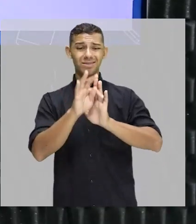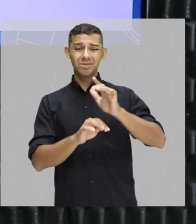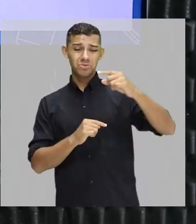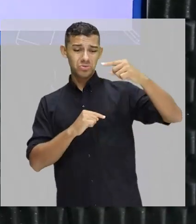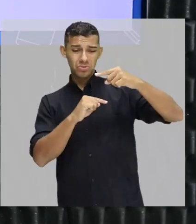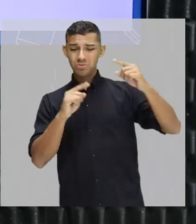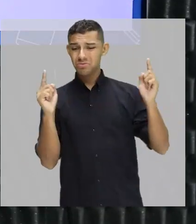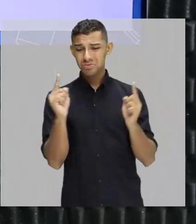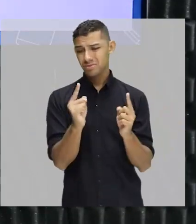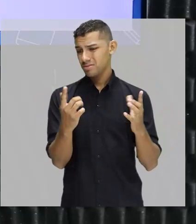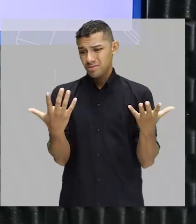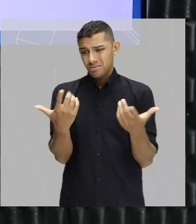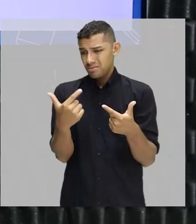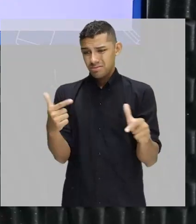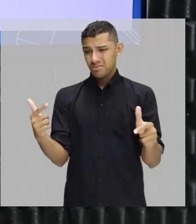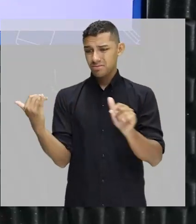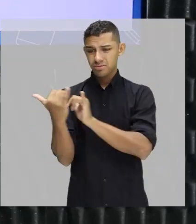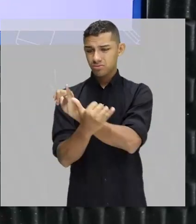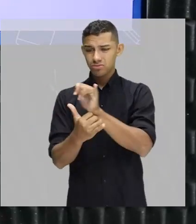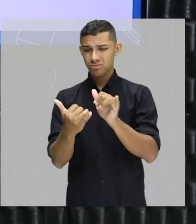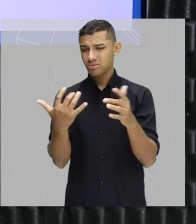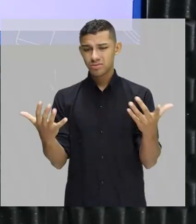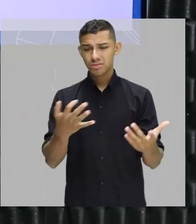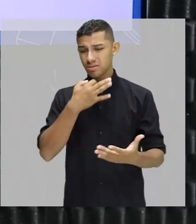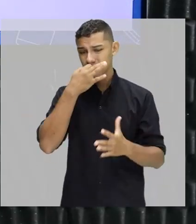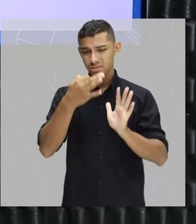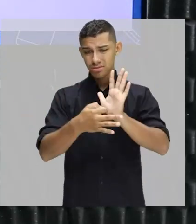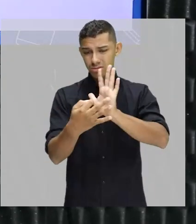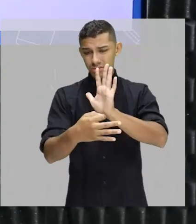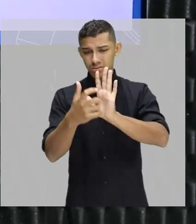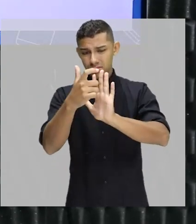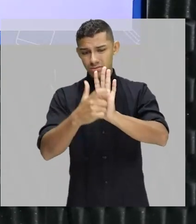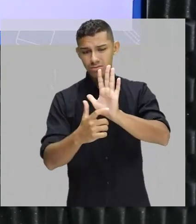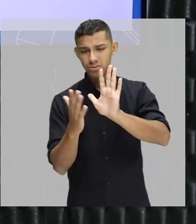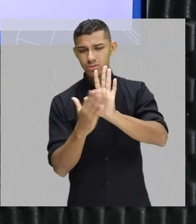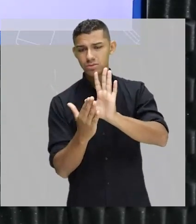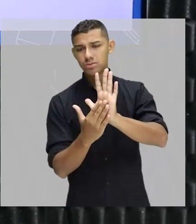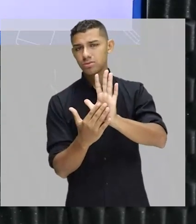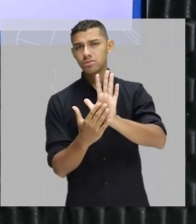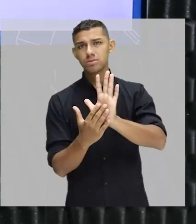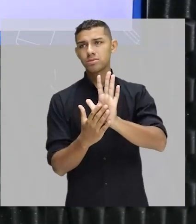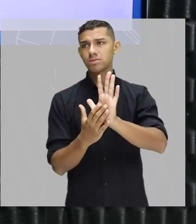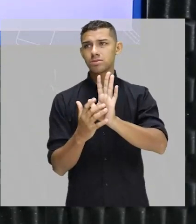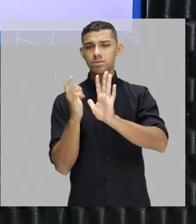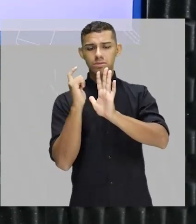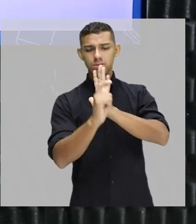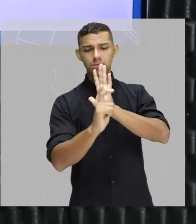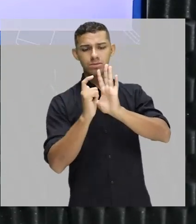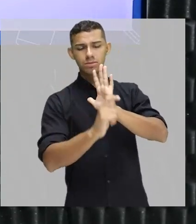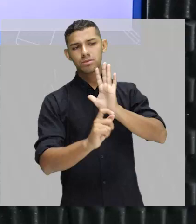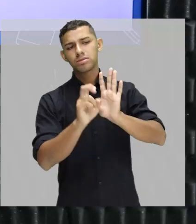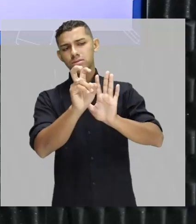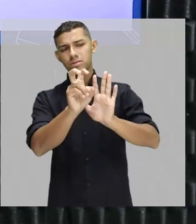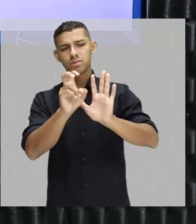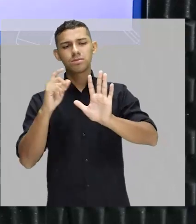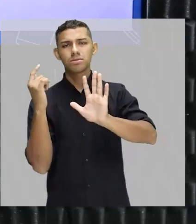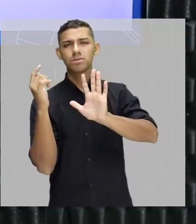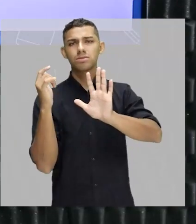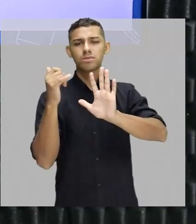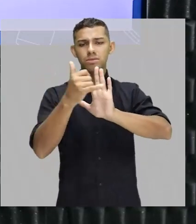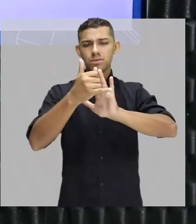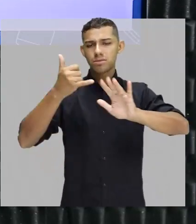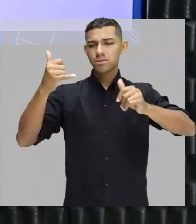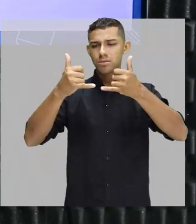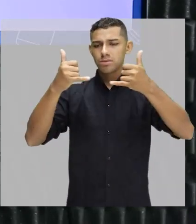insuficiente. Numa dissertação argumentativa, o aluno faz apenas 5, 6, 7 linhas, fica um texto totalmente,